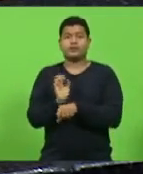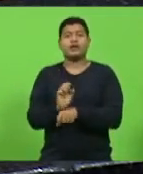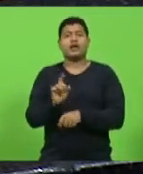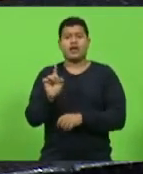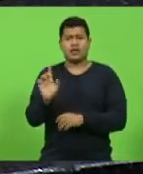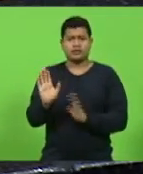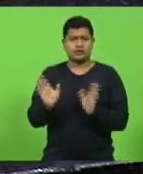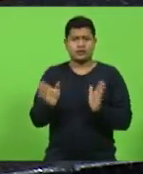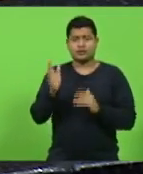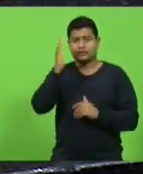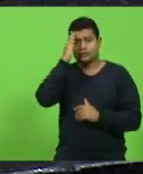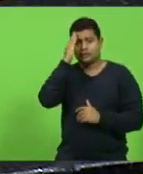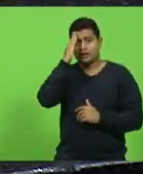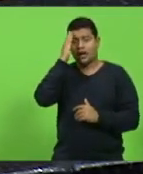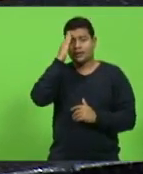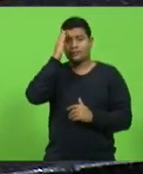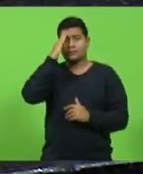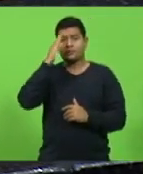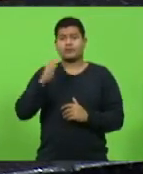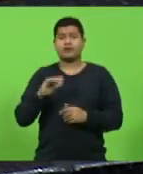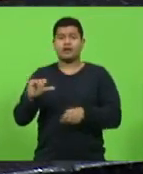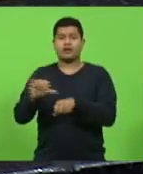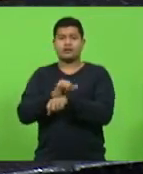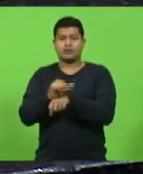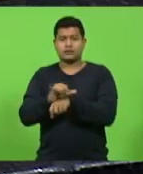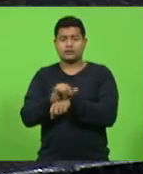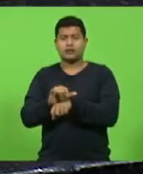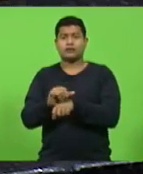do esquema fraudulento, como anuiu a ele.